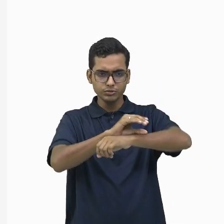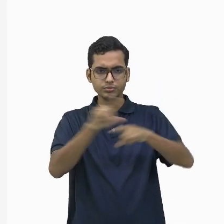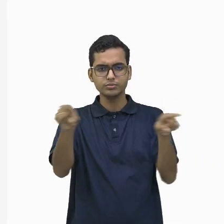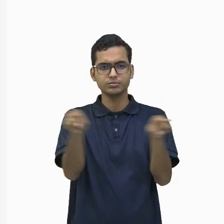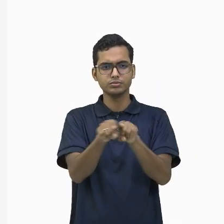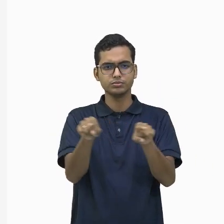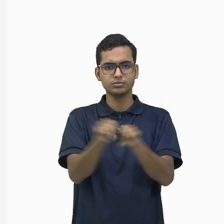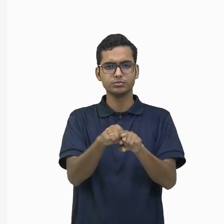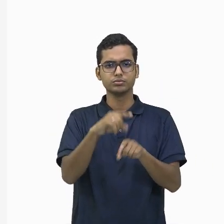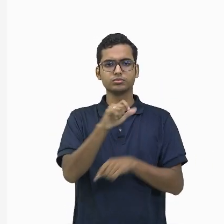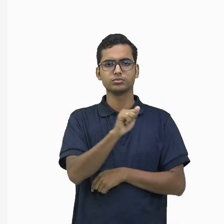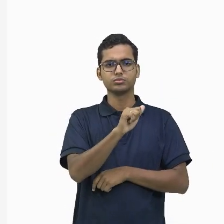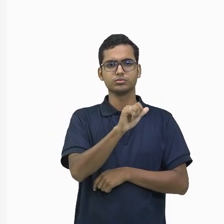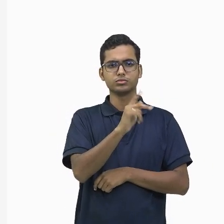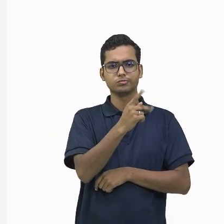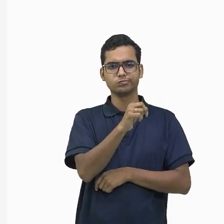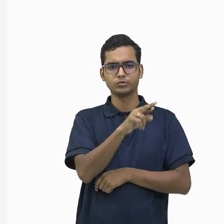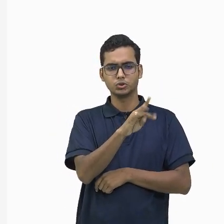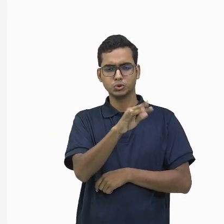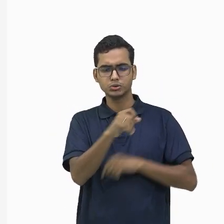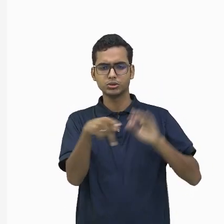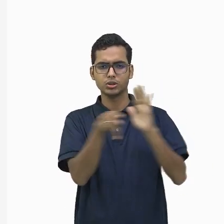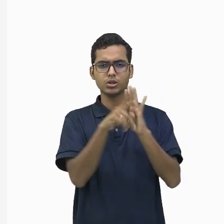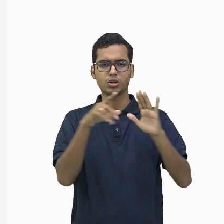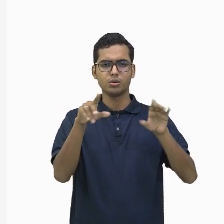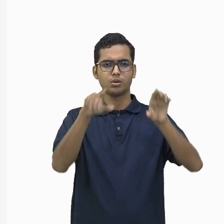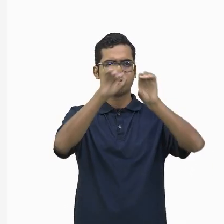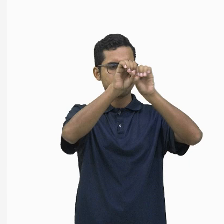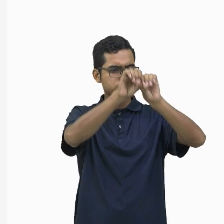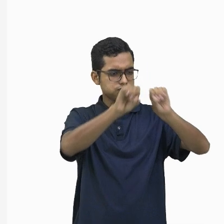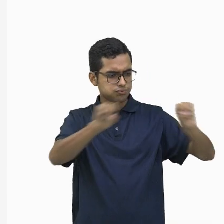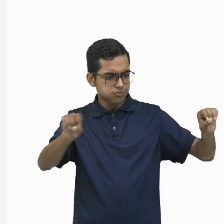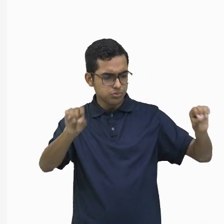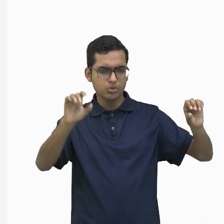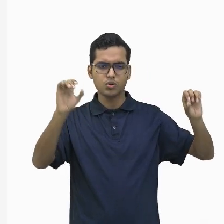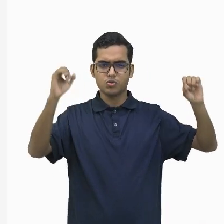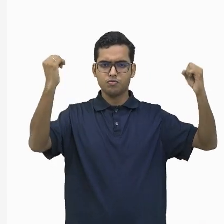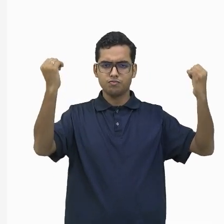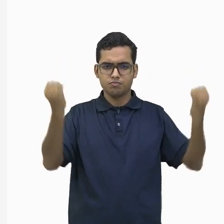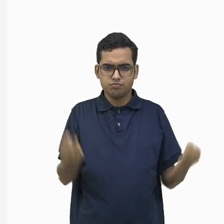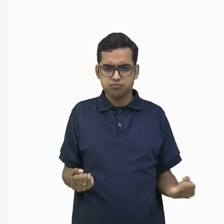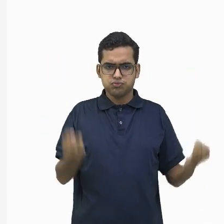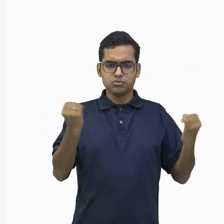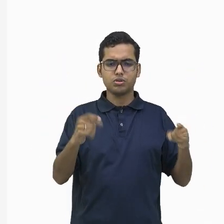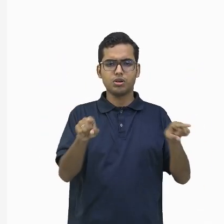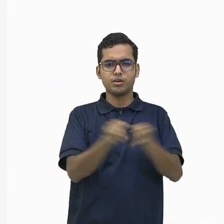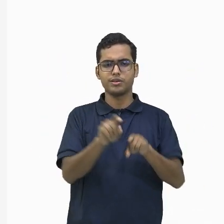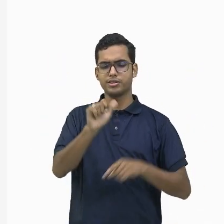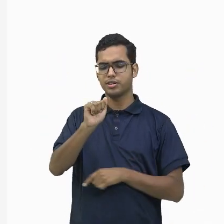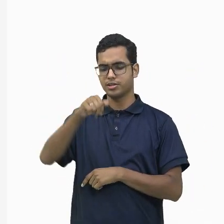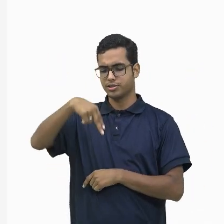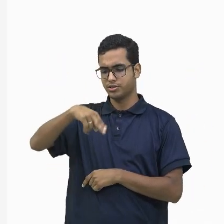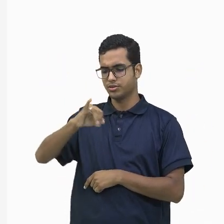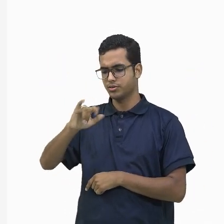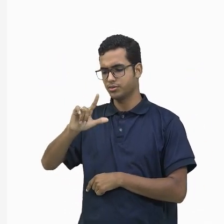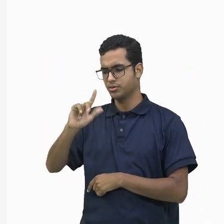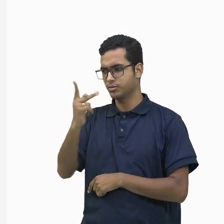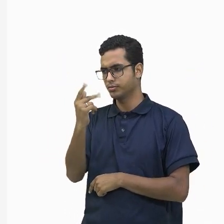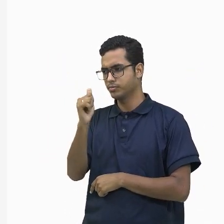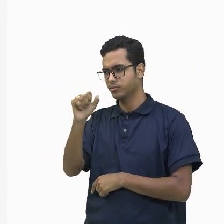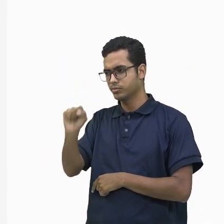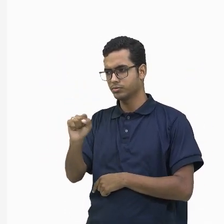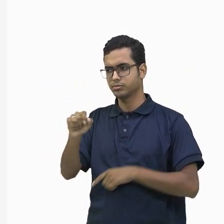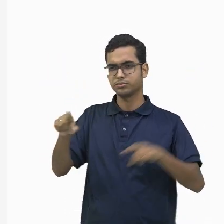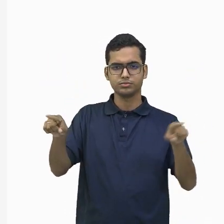os halteres, as barras e anilhas, todas, né, sendo utilizadas para o ganho de força e